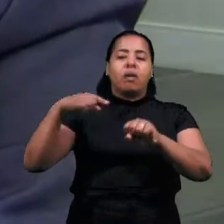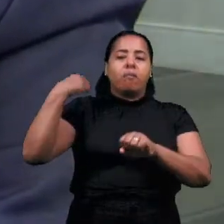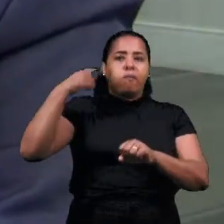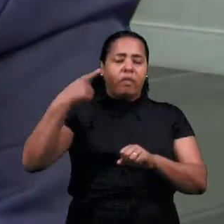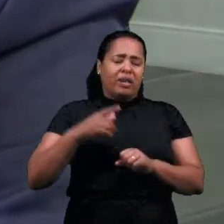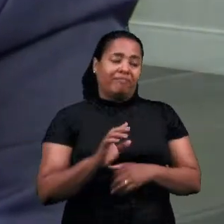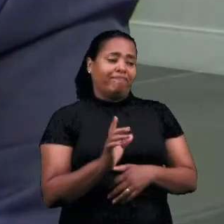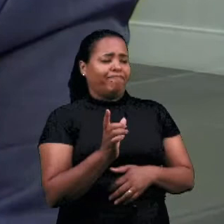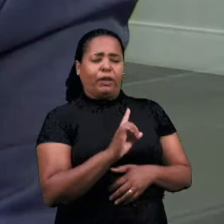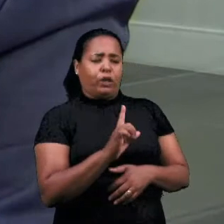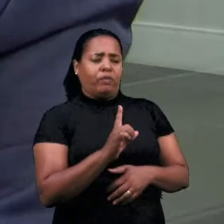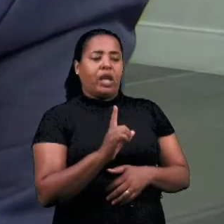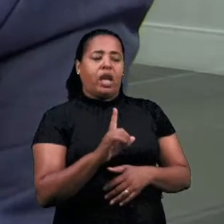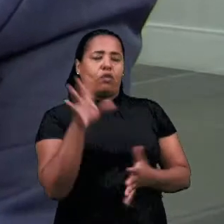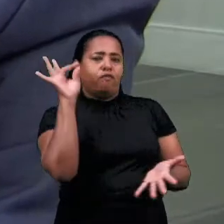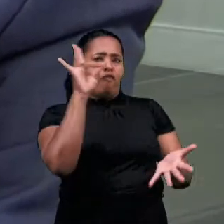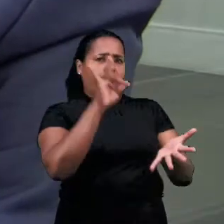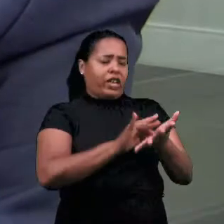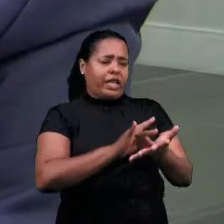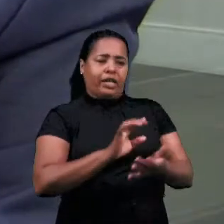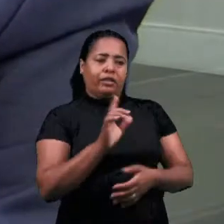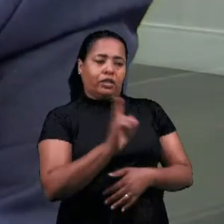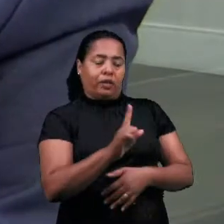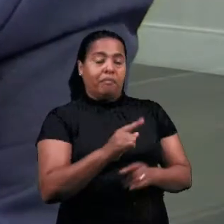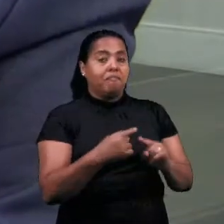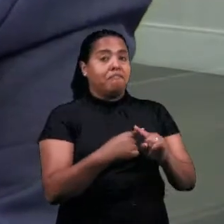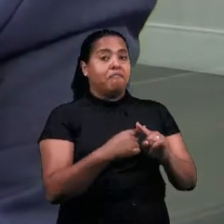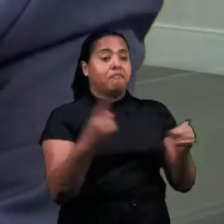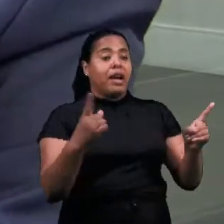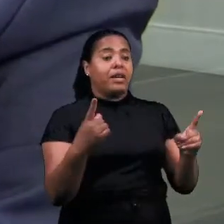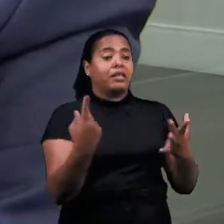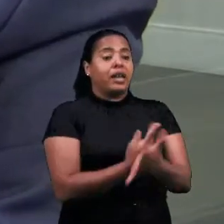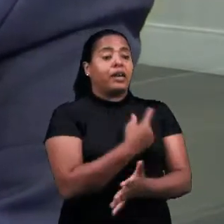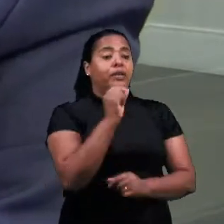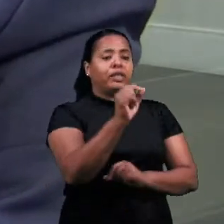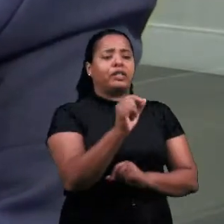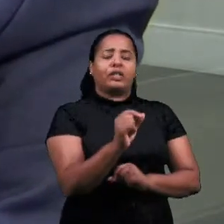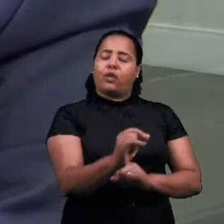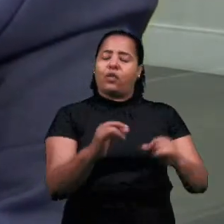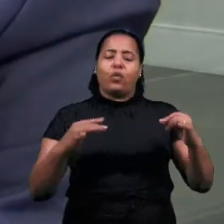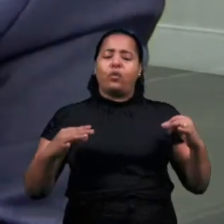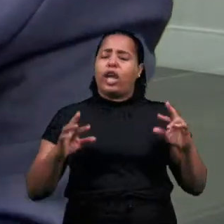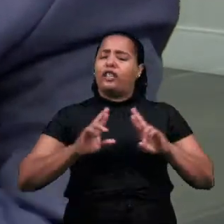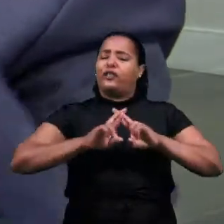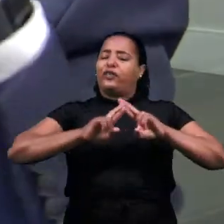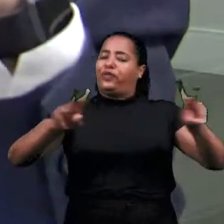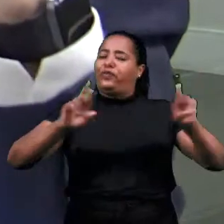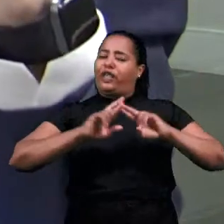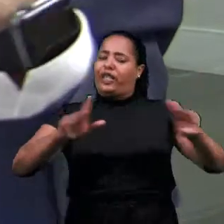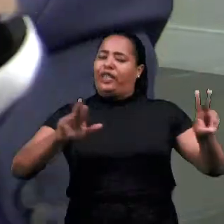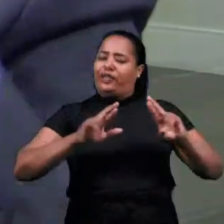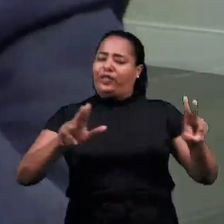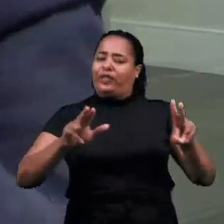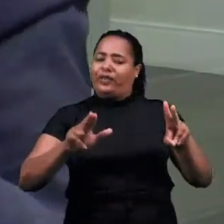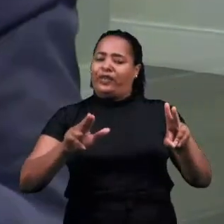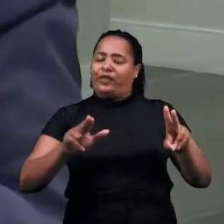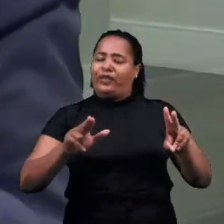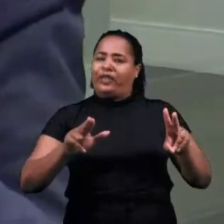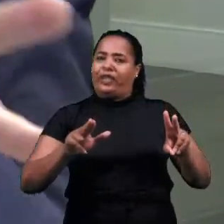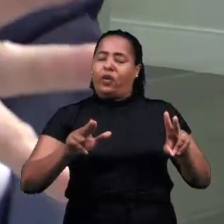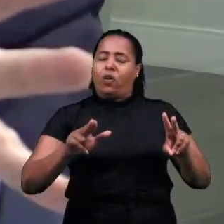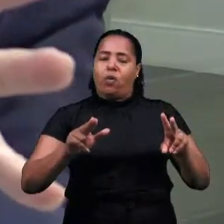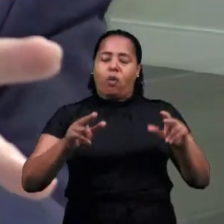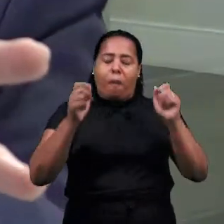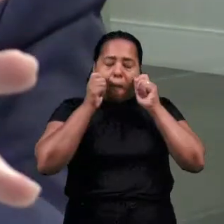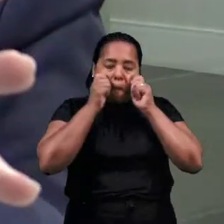assim exatamente. Mas aquilo foi algo totalmente diferente, esse